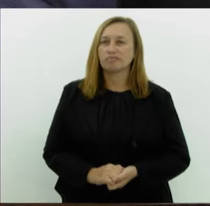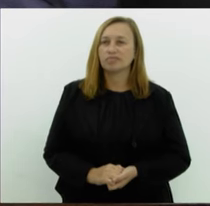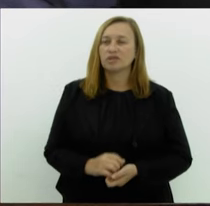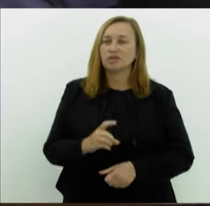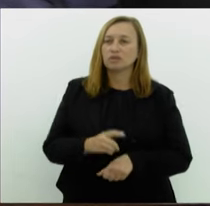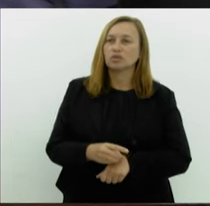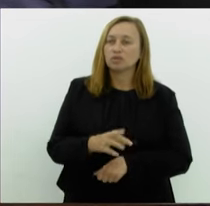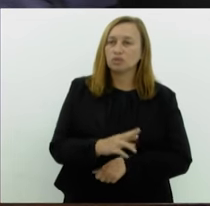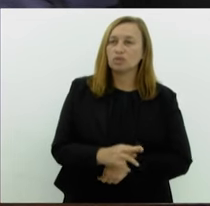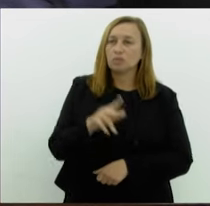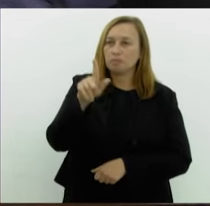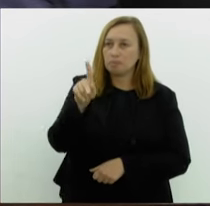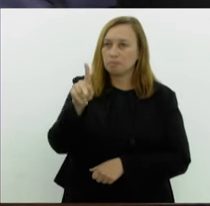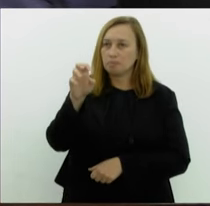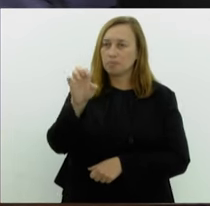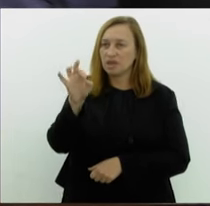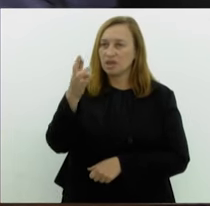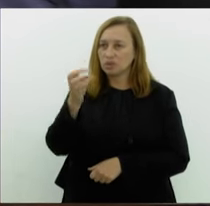Doutor Pedro Ricardo.